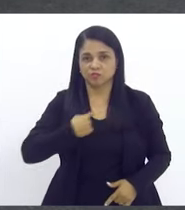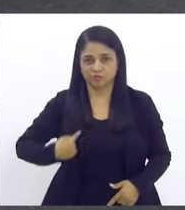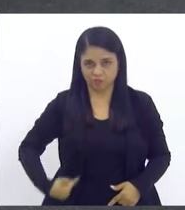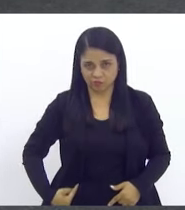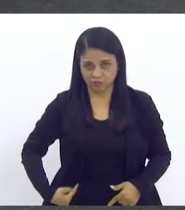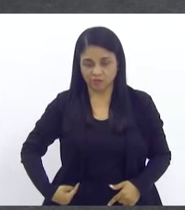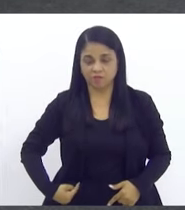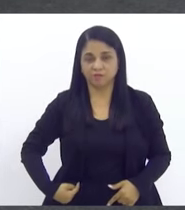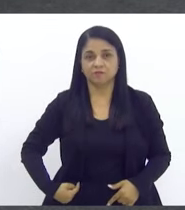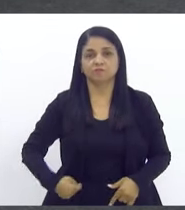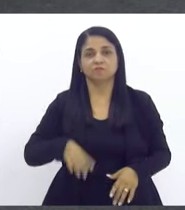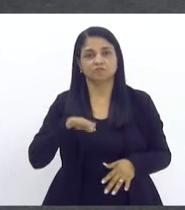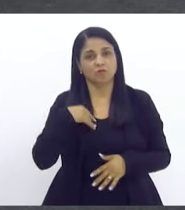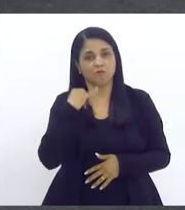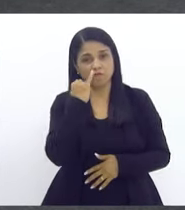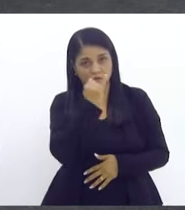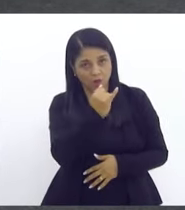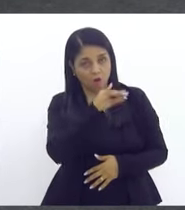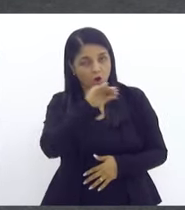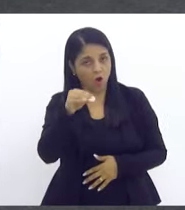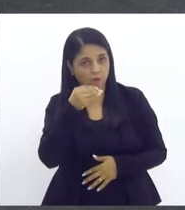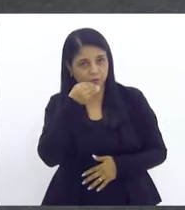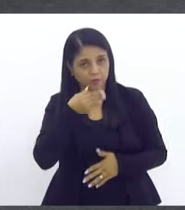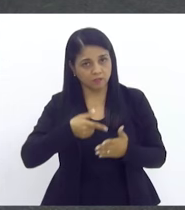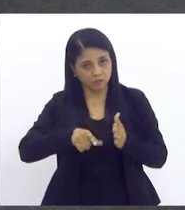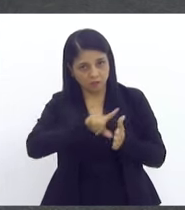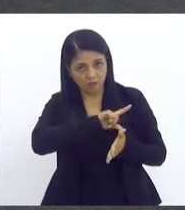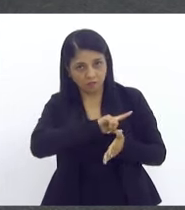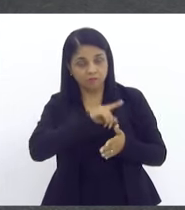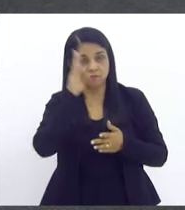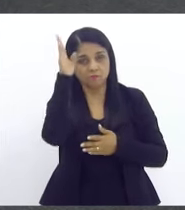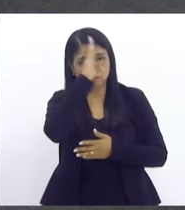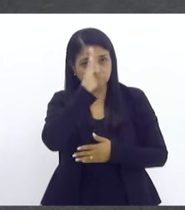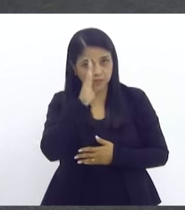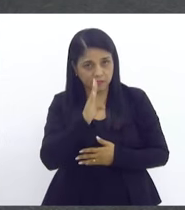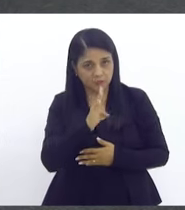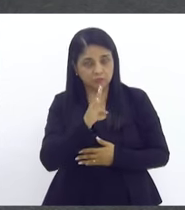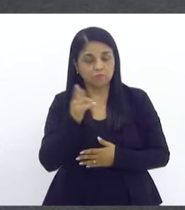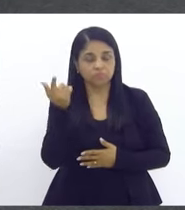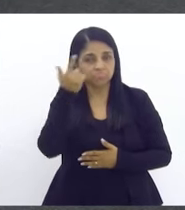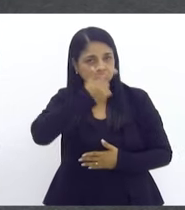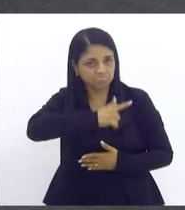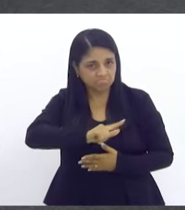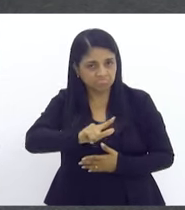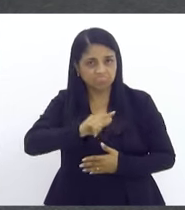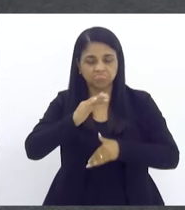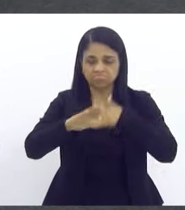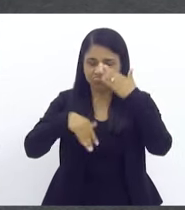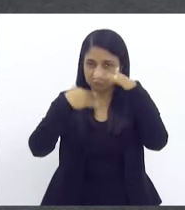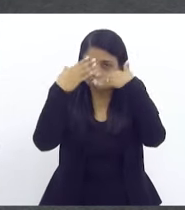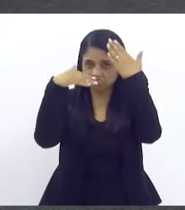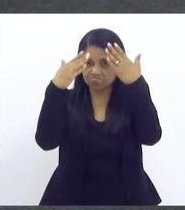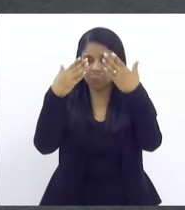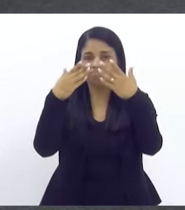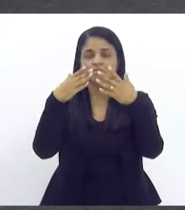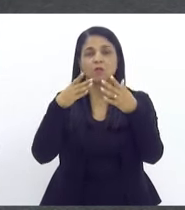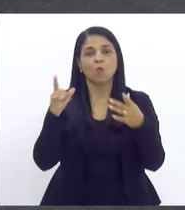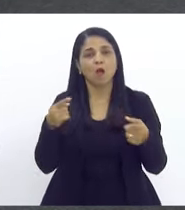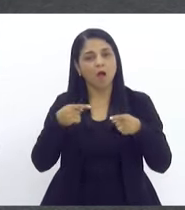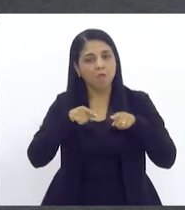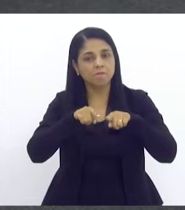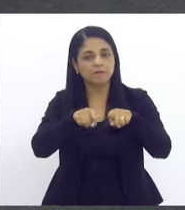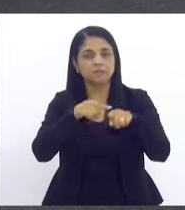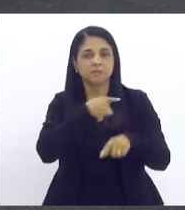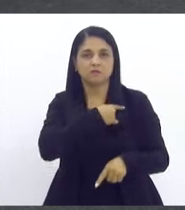Vossa Excelência em outras oportunidades, acho que o Brasil tem muito a ganhar e crescer com essa parceria com